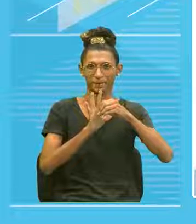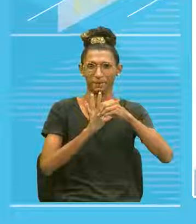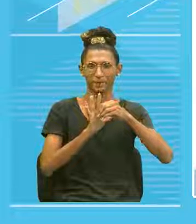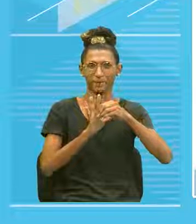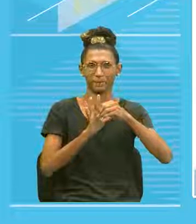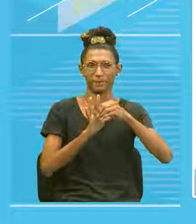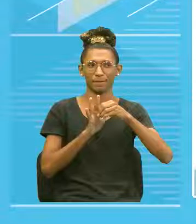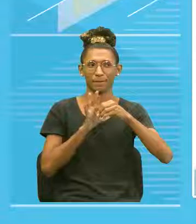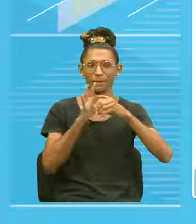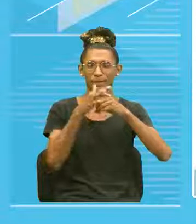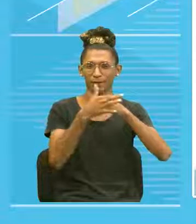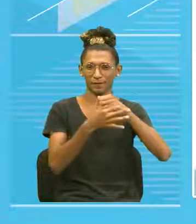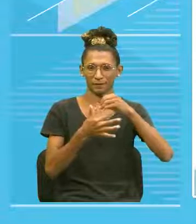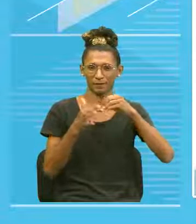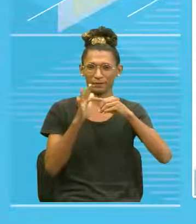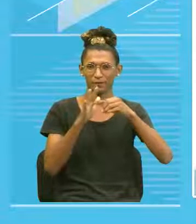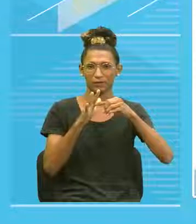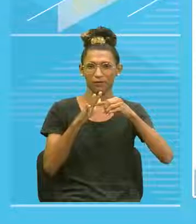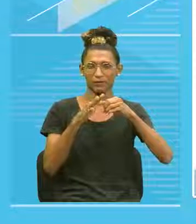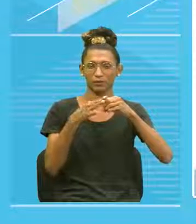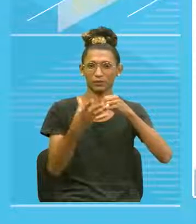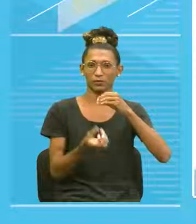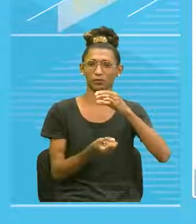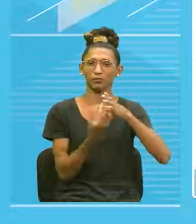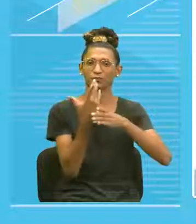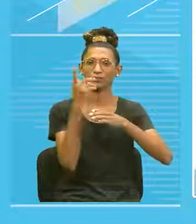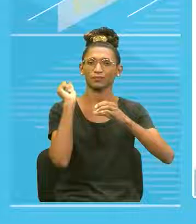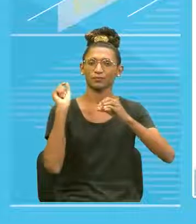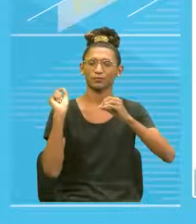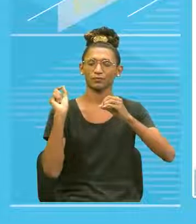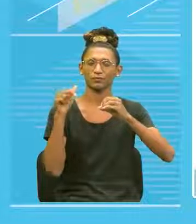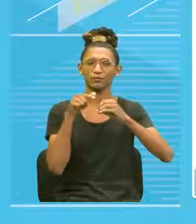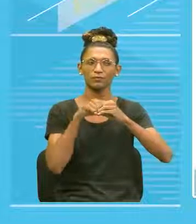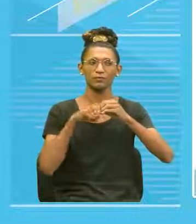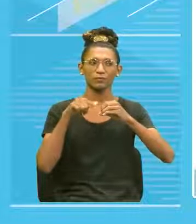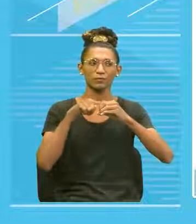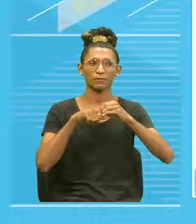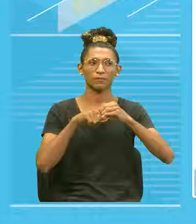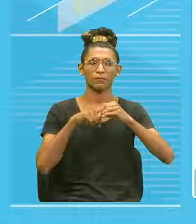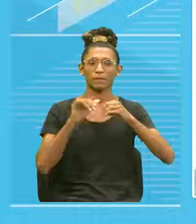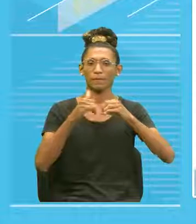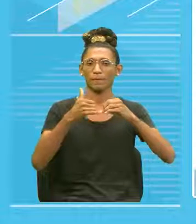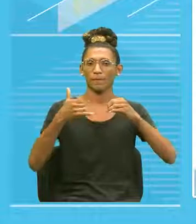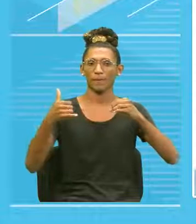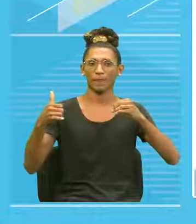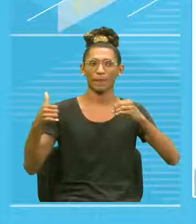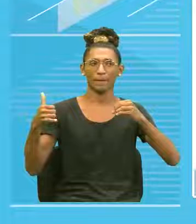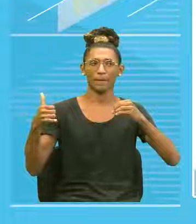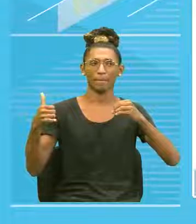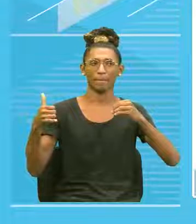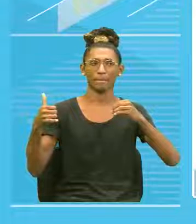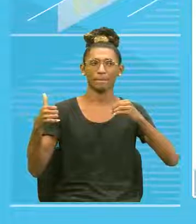e esse gerador para 2 a energia